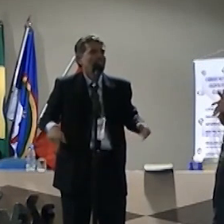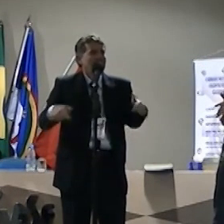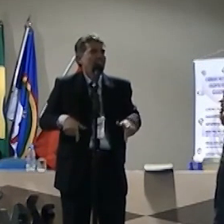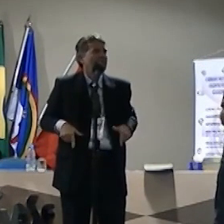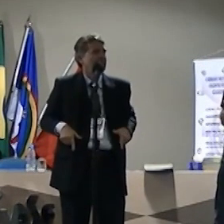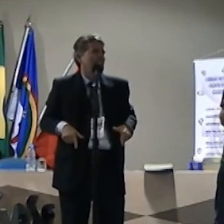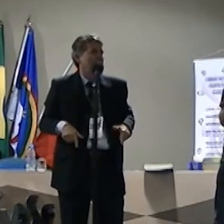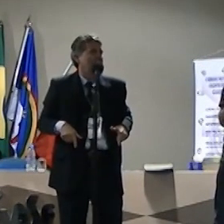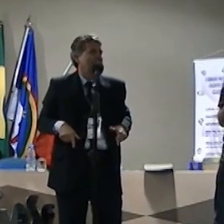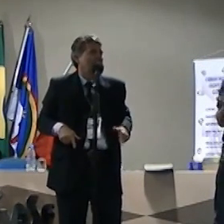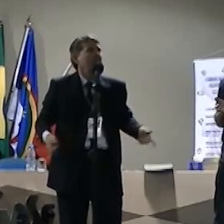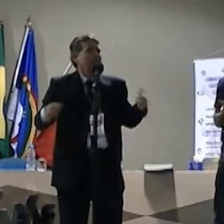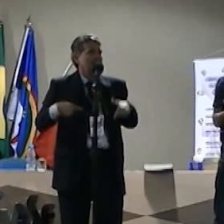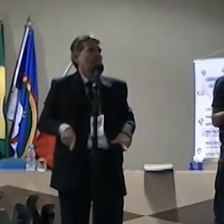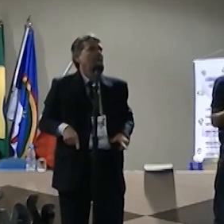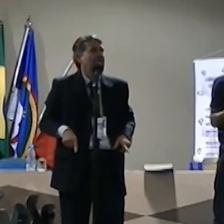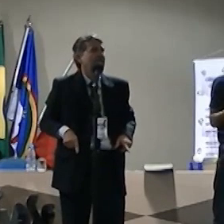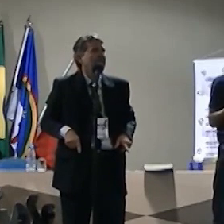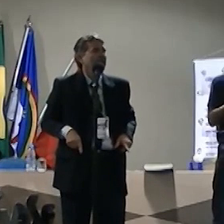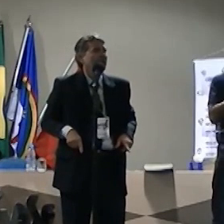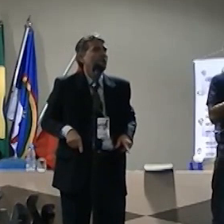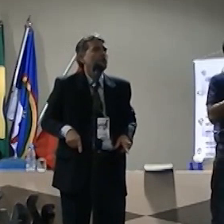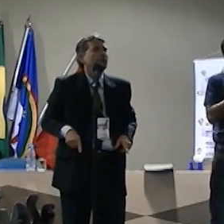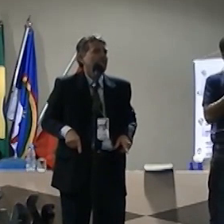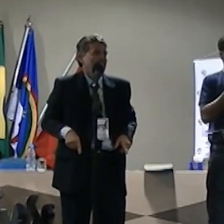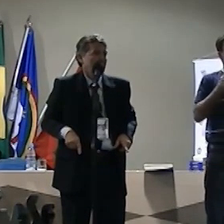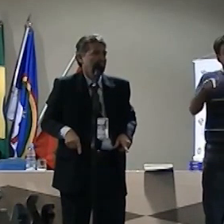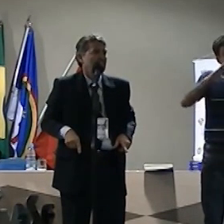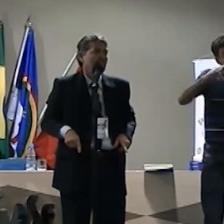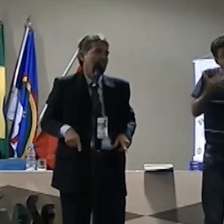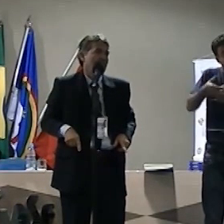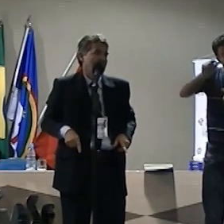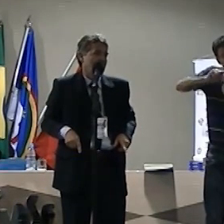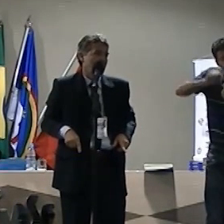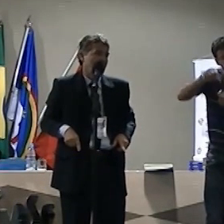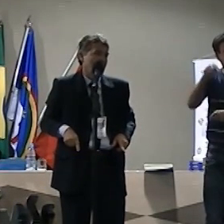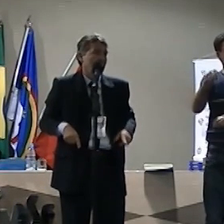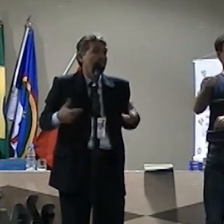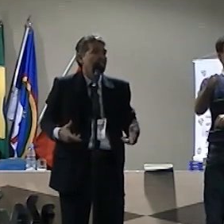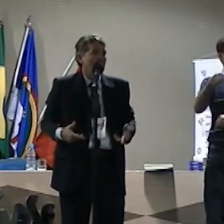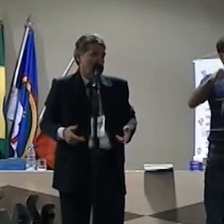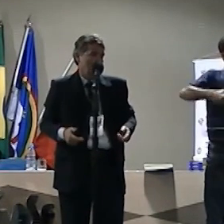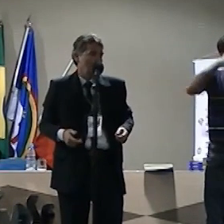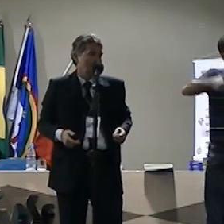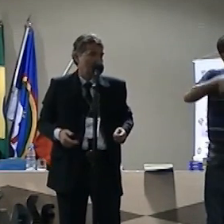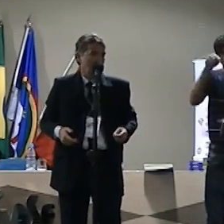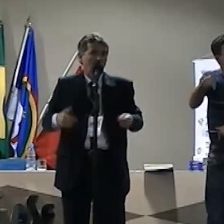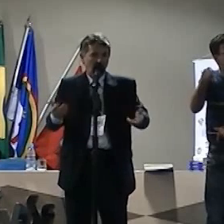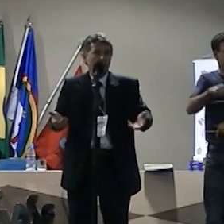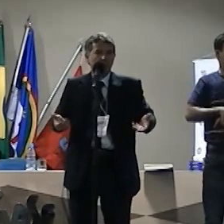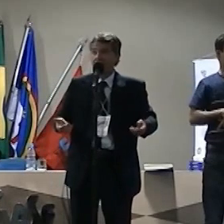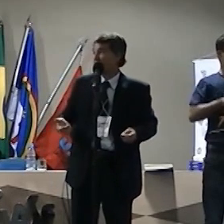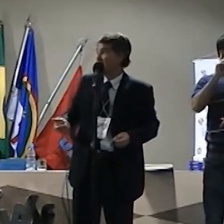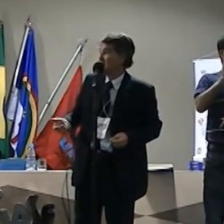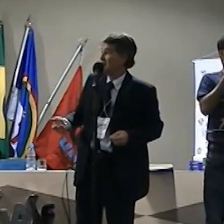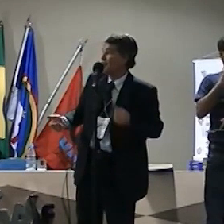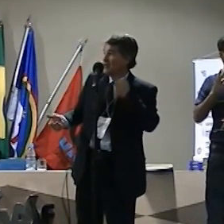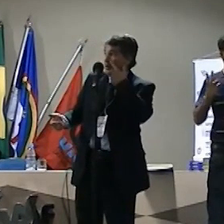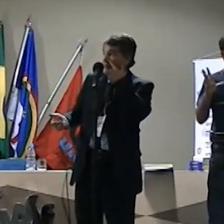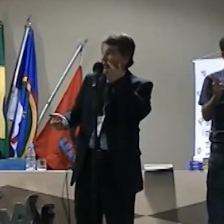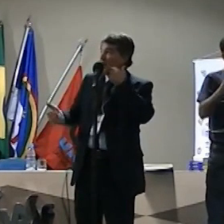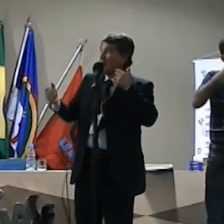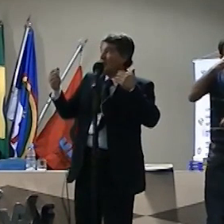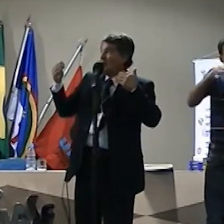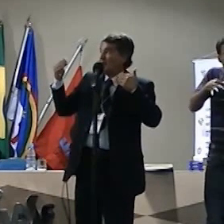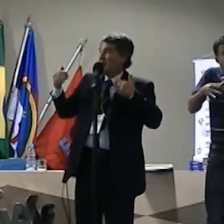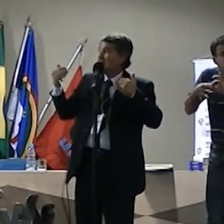conquista, é a escola que tem que produzir material, é a escola que tem que construir sentimento de afetividade, vínculo com o professor, com as crianças.